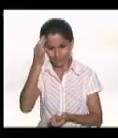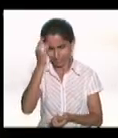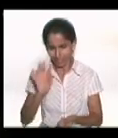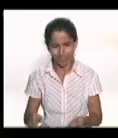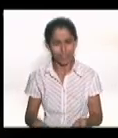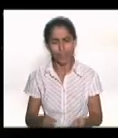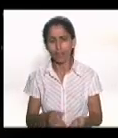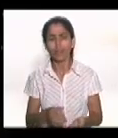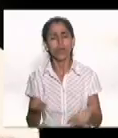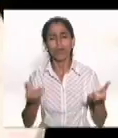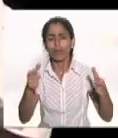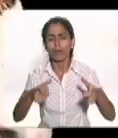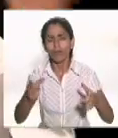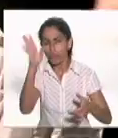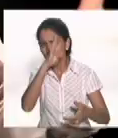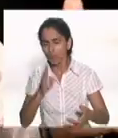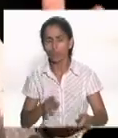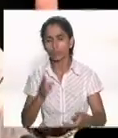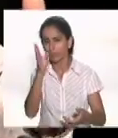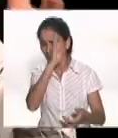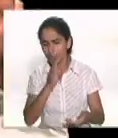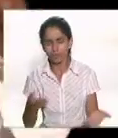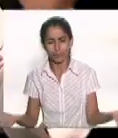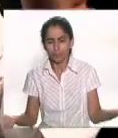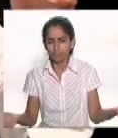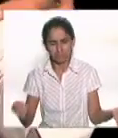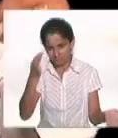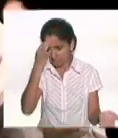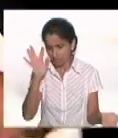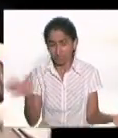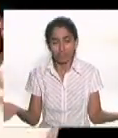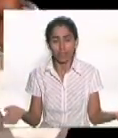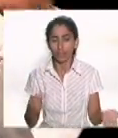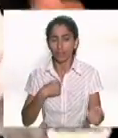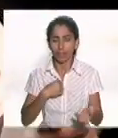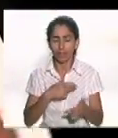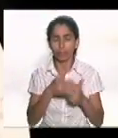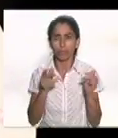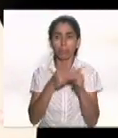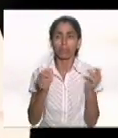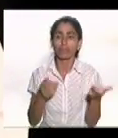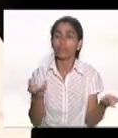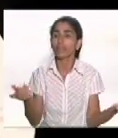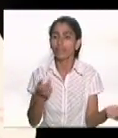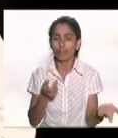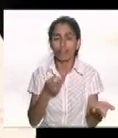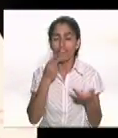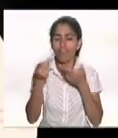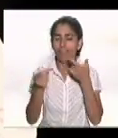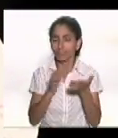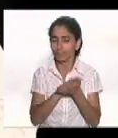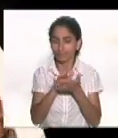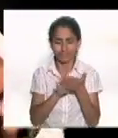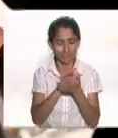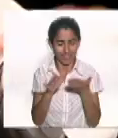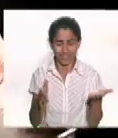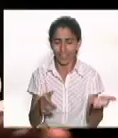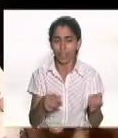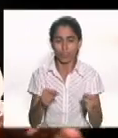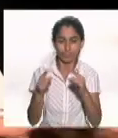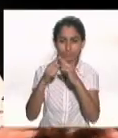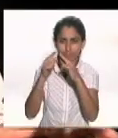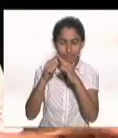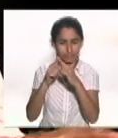from Brazil. Brazil. Brasil. Ah, eu estava só aquele bromês. Mas e ali não tive